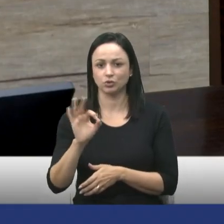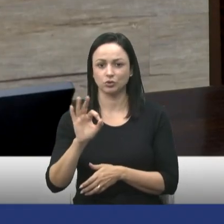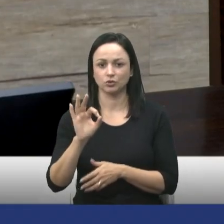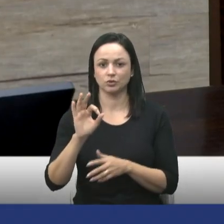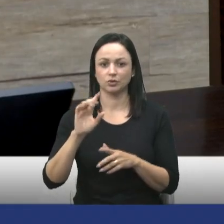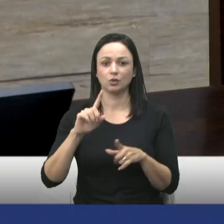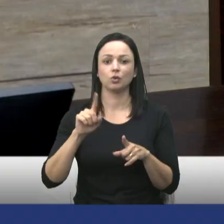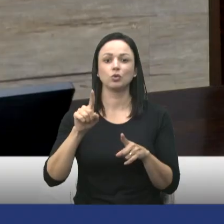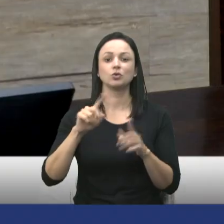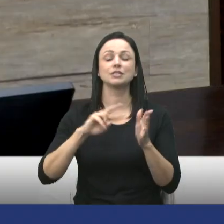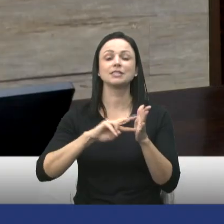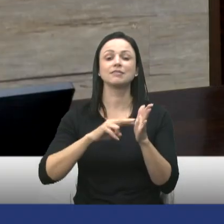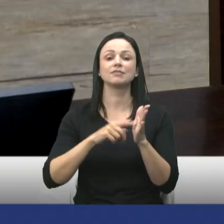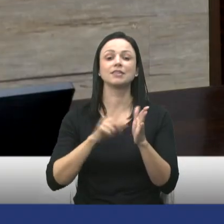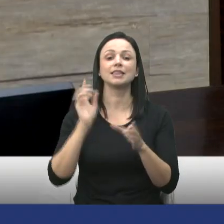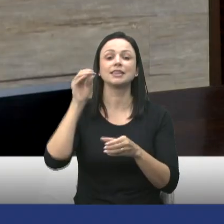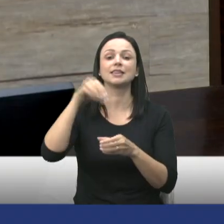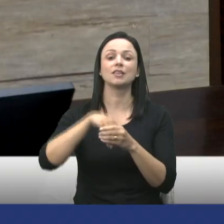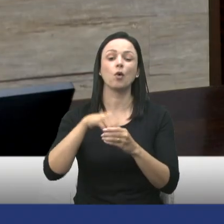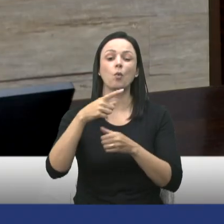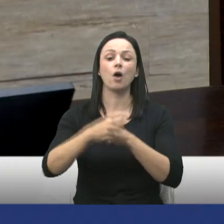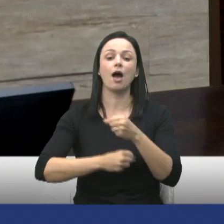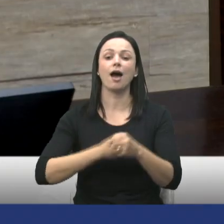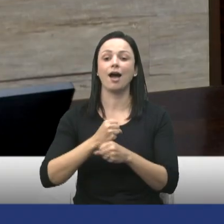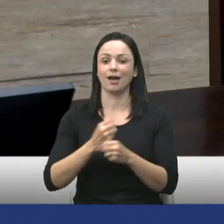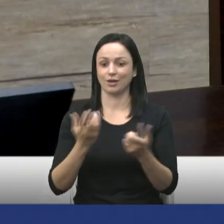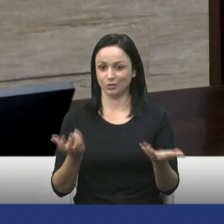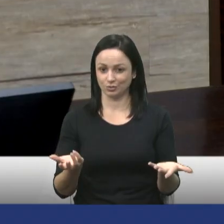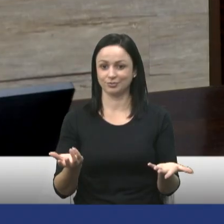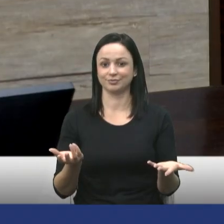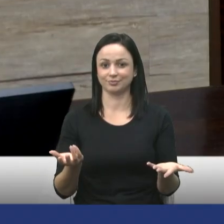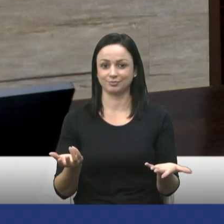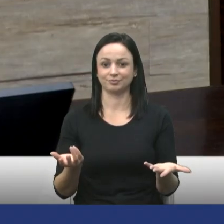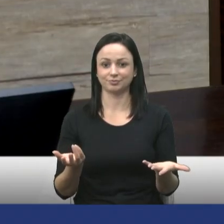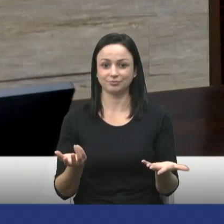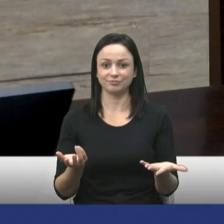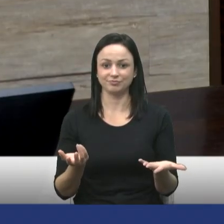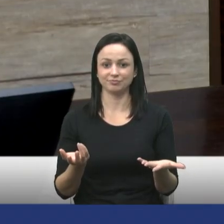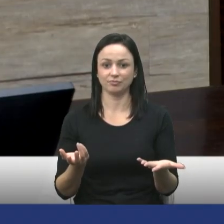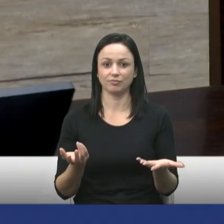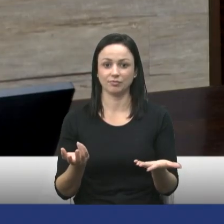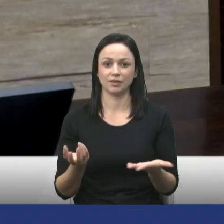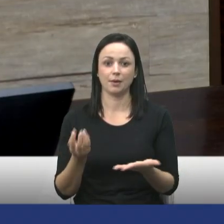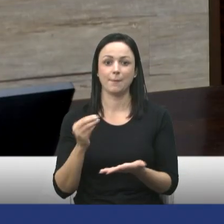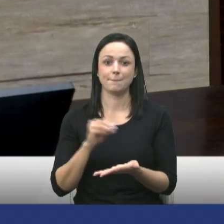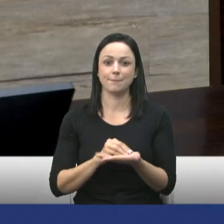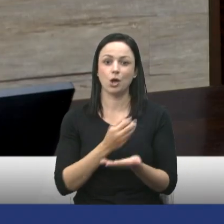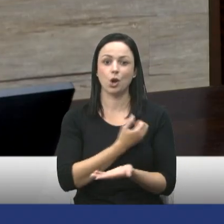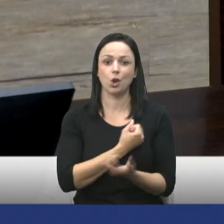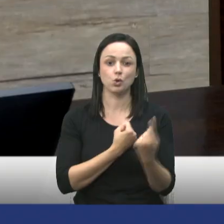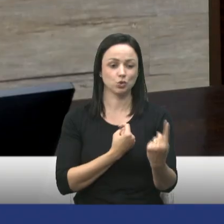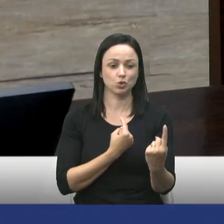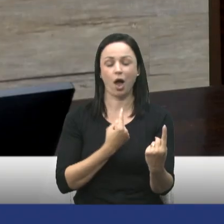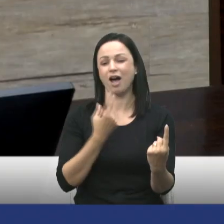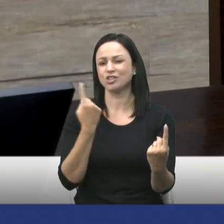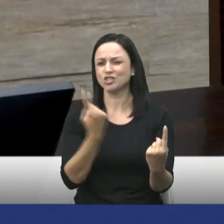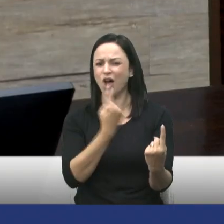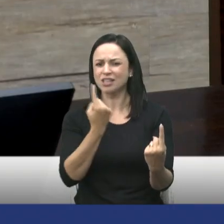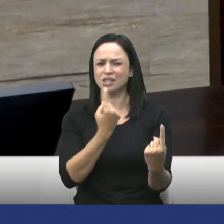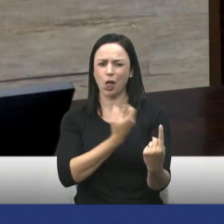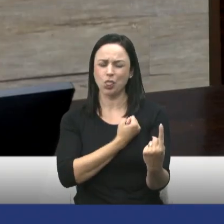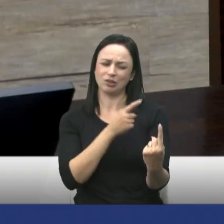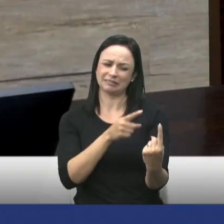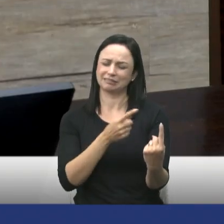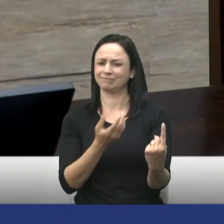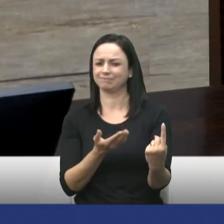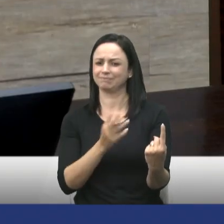Quanto significa isso dentro do ano? Porque às vezes você vai pôr um número sozinho, frio, é diferente. Quando